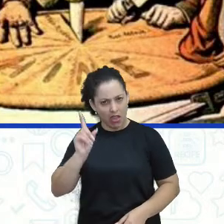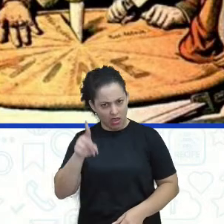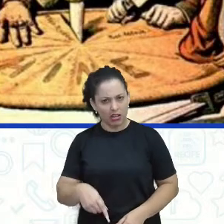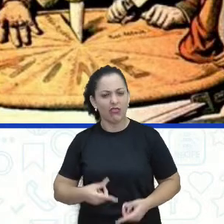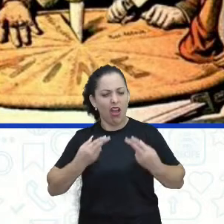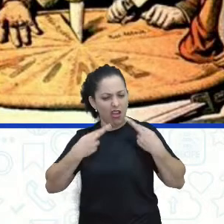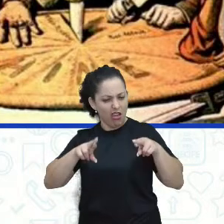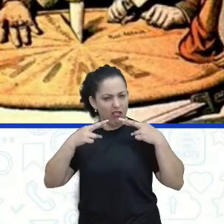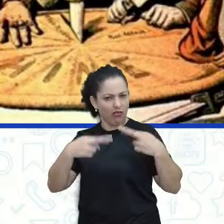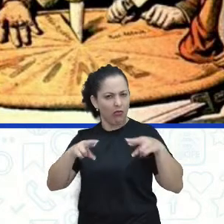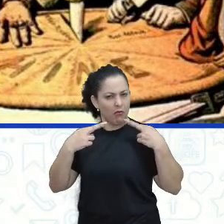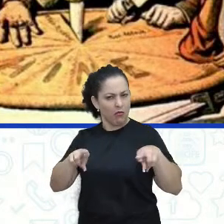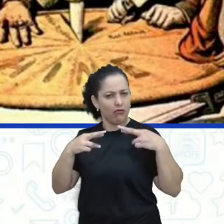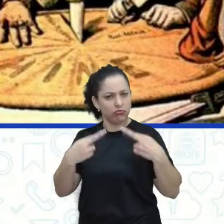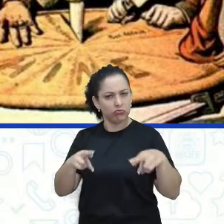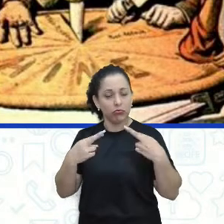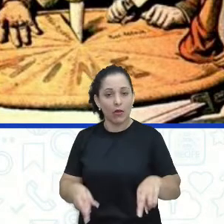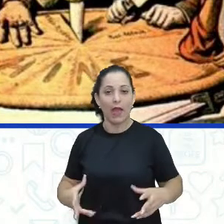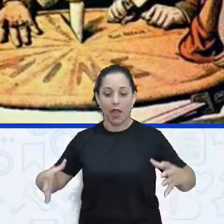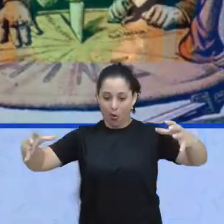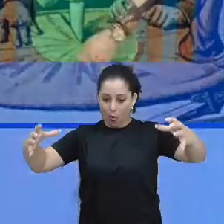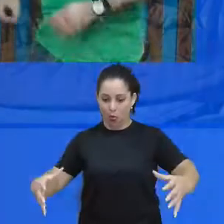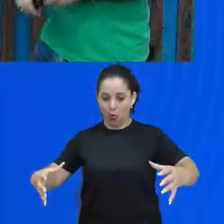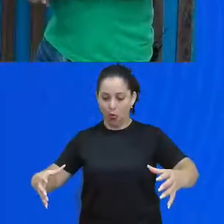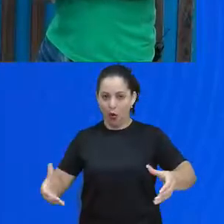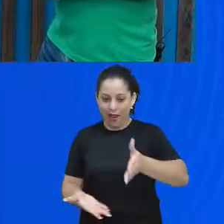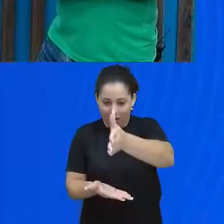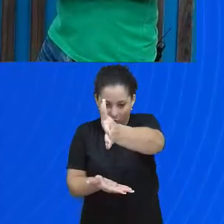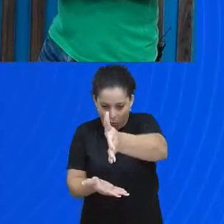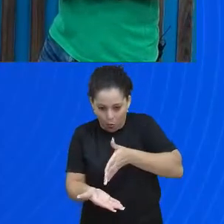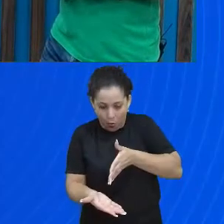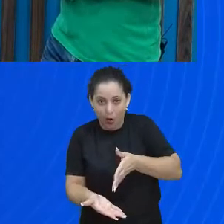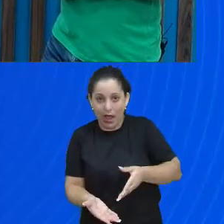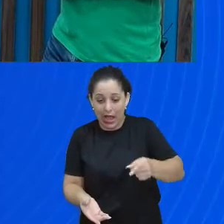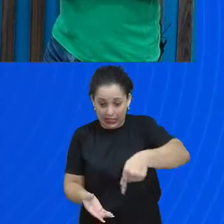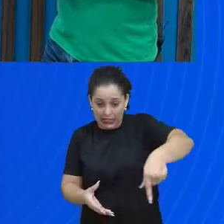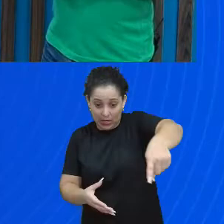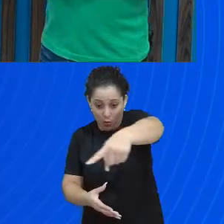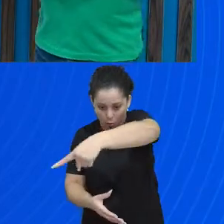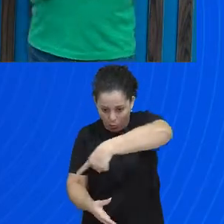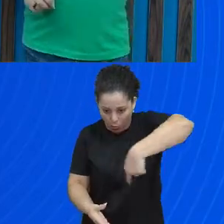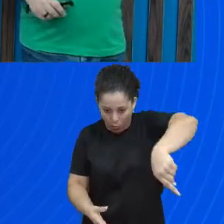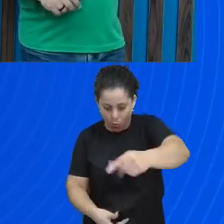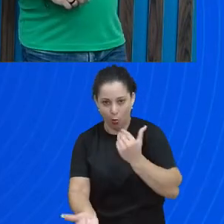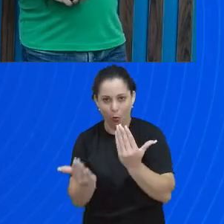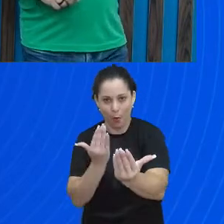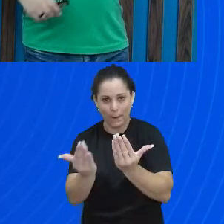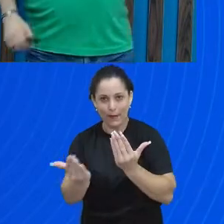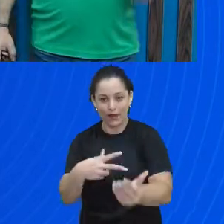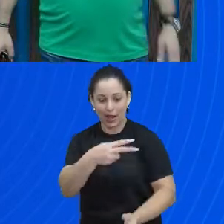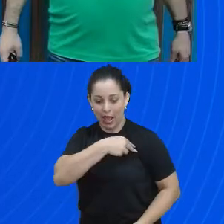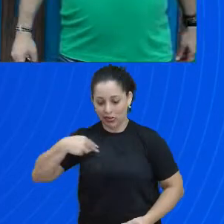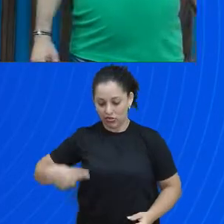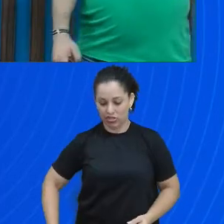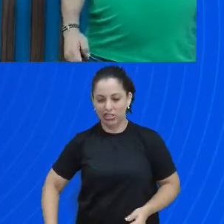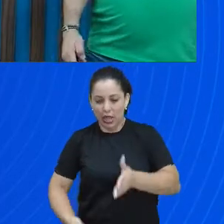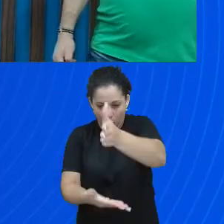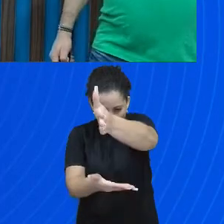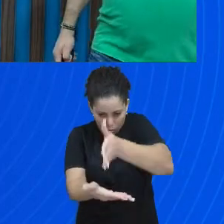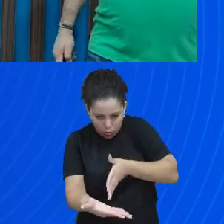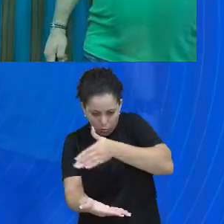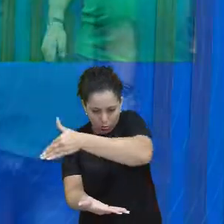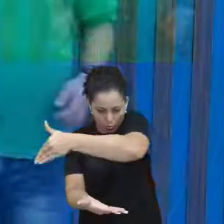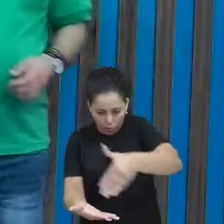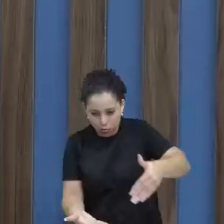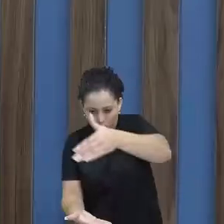uma grande pizza, né? E eles fatiando aí a China, né? A gente sabe, então, né, professor Luciano, que essa teoria aí,